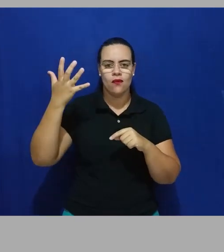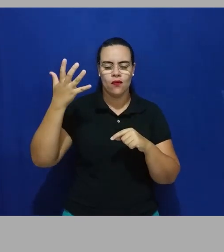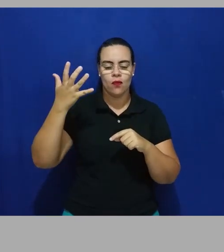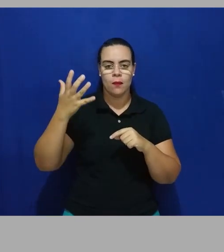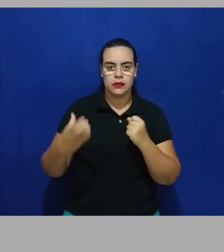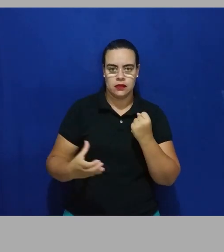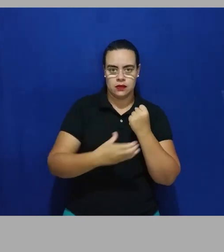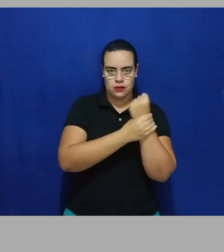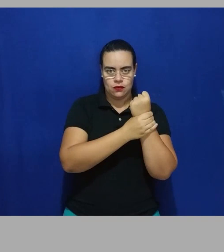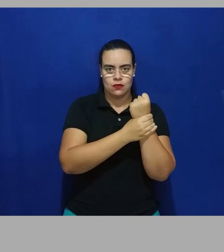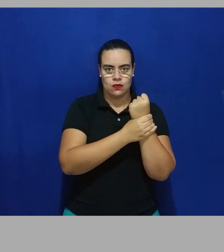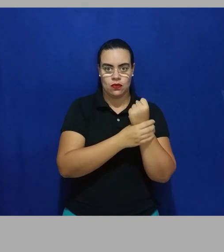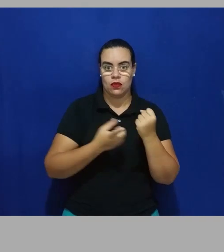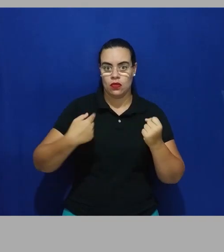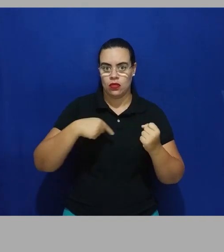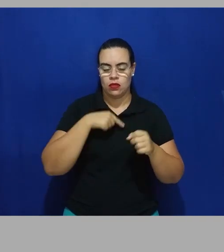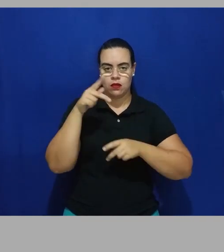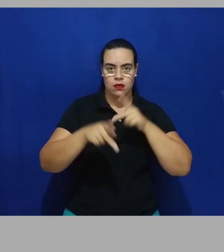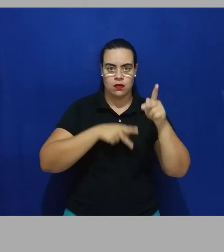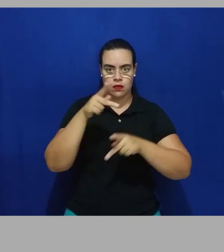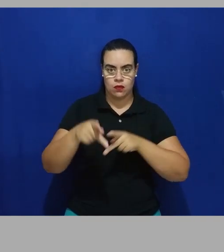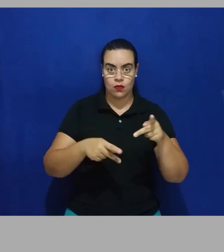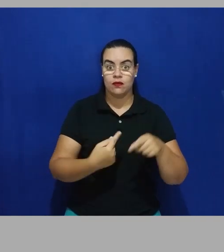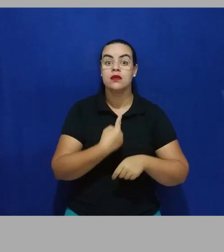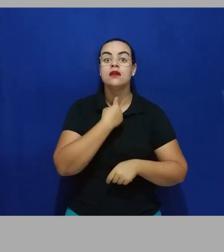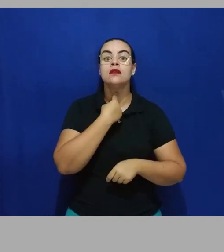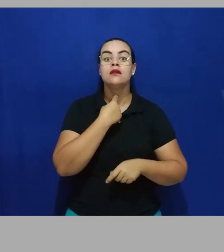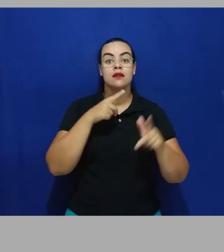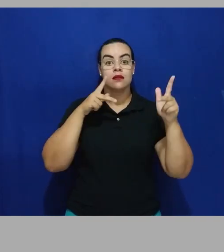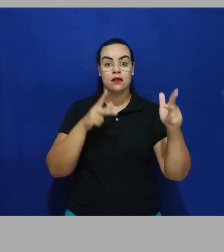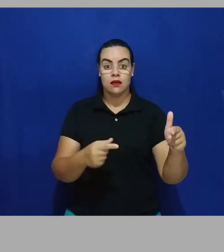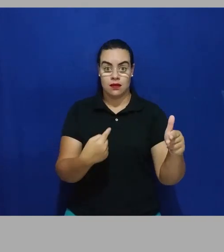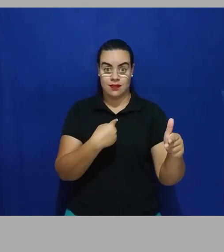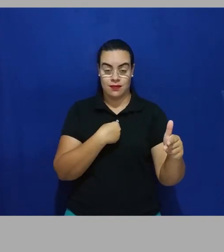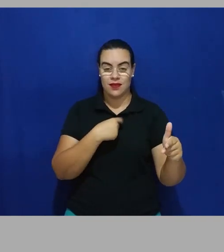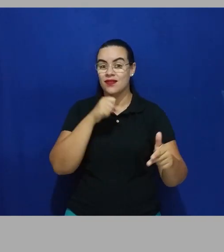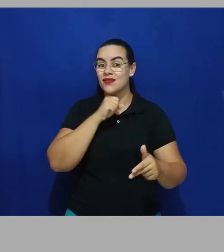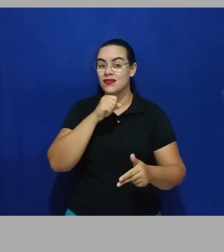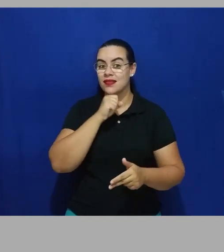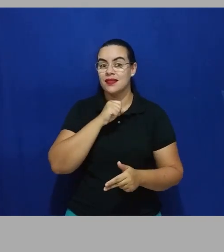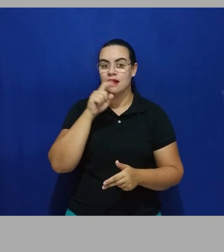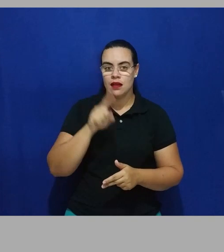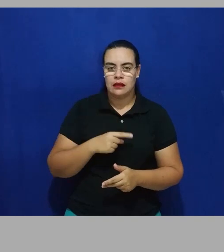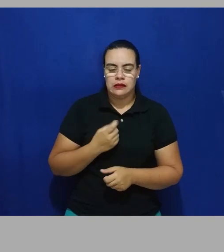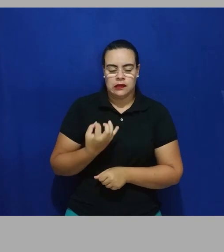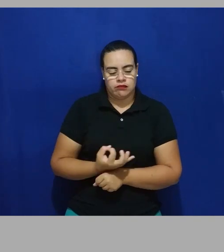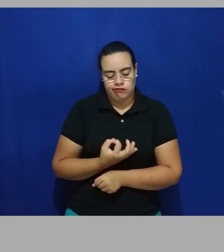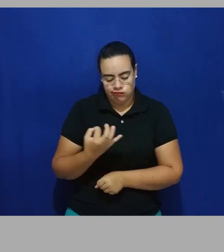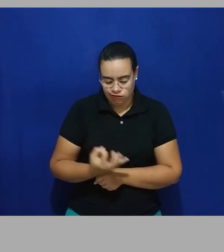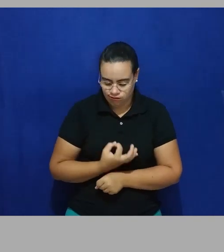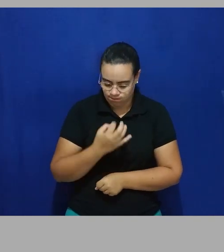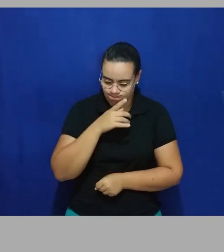seja somente mais um episódio e um episódio de uma maneira segura. Para a nossa população de travestis como